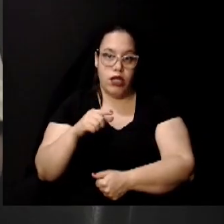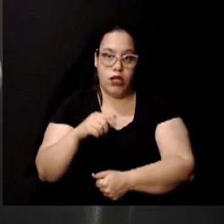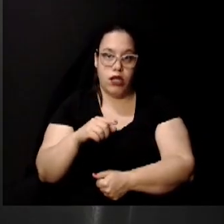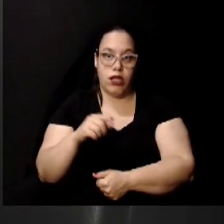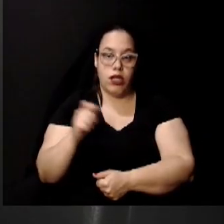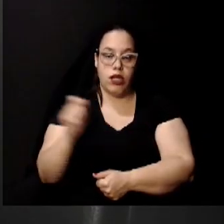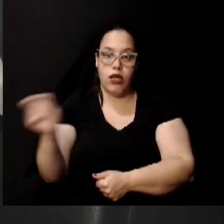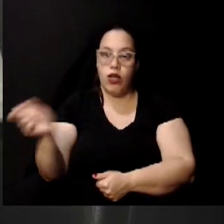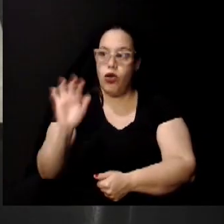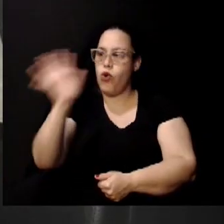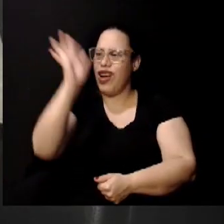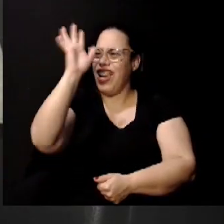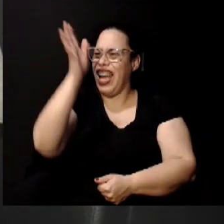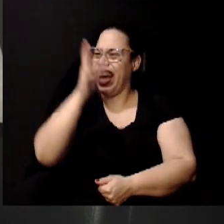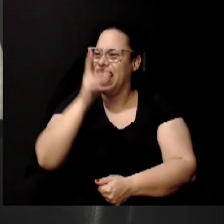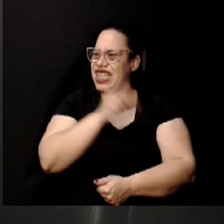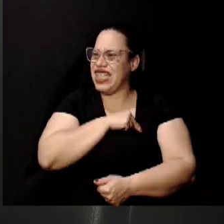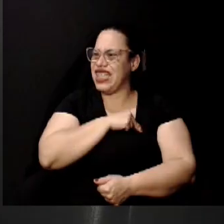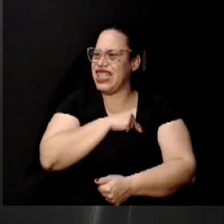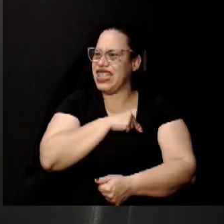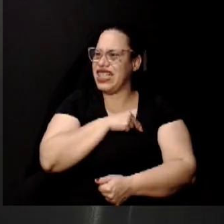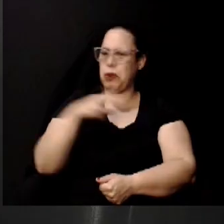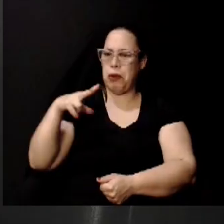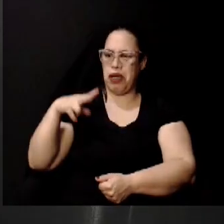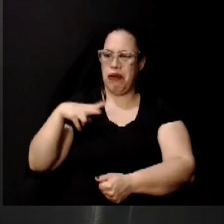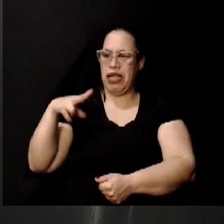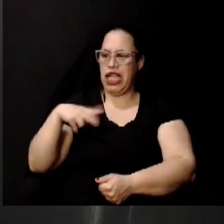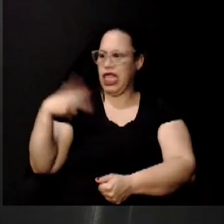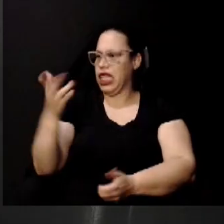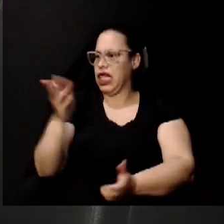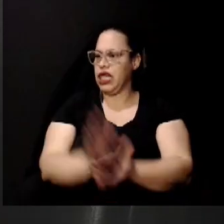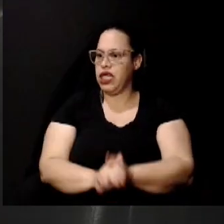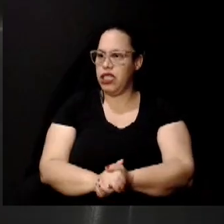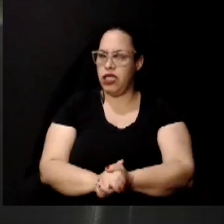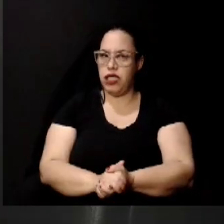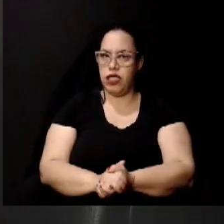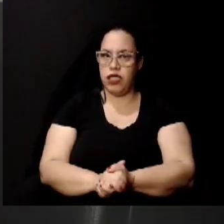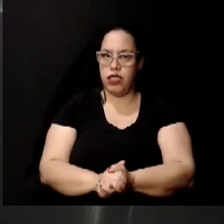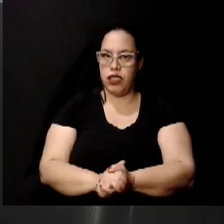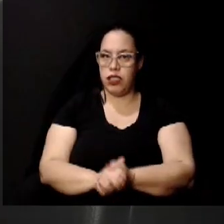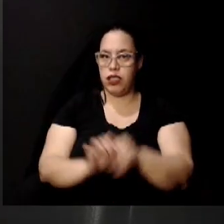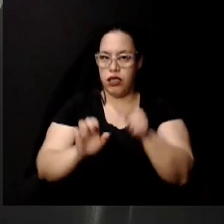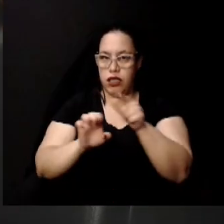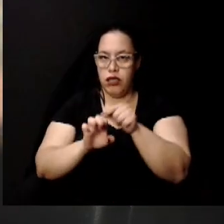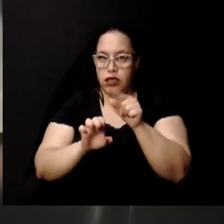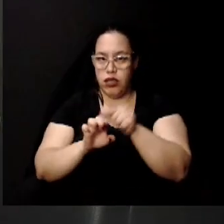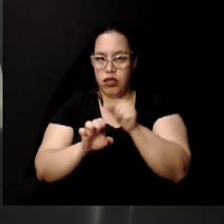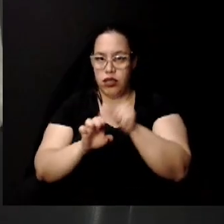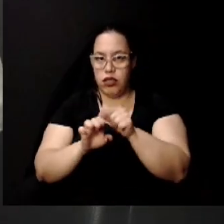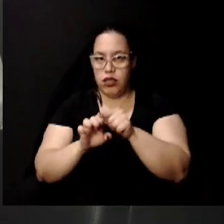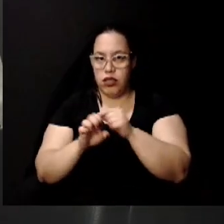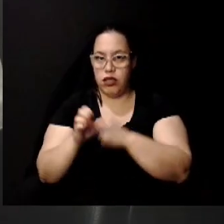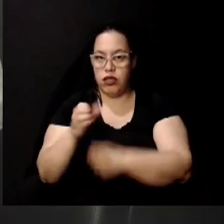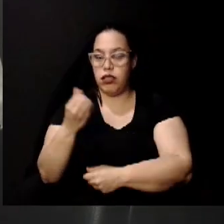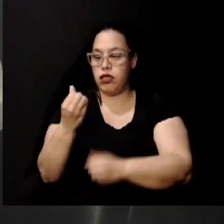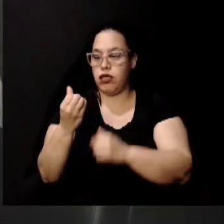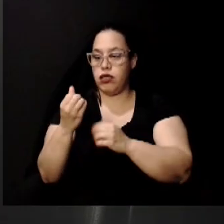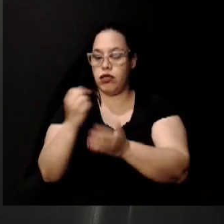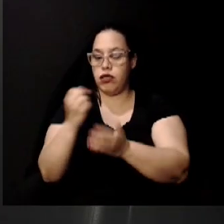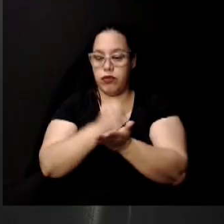tem. Transporte privatizado, que vira balcão de negócios para meia dúzia de empresas que prestam